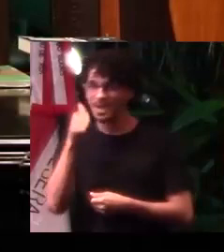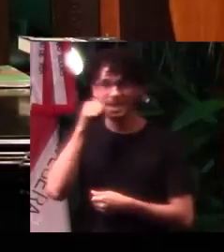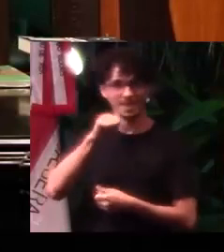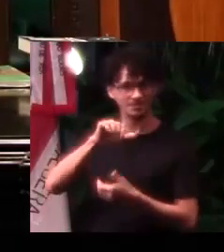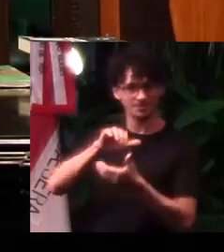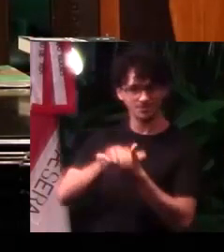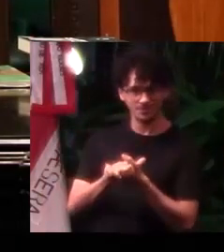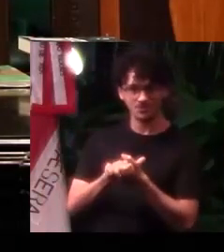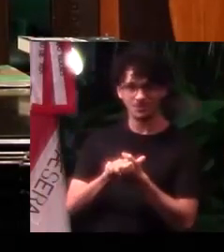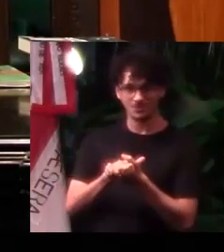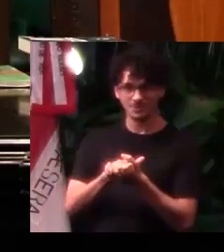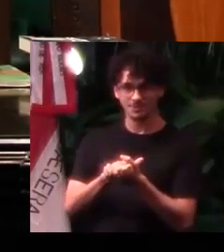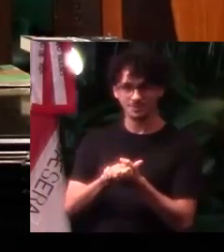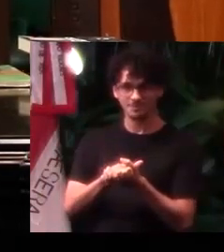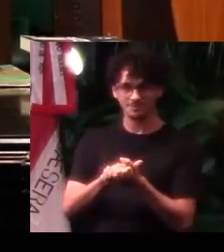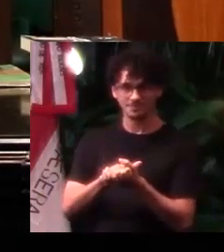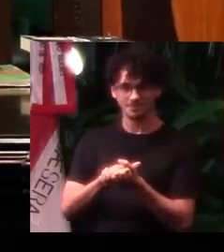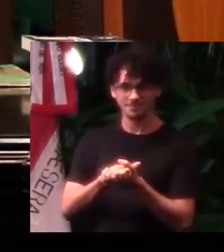mulher,